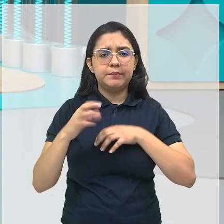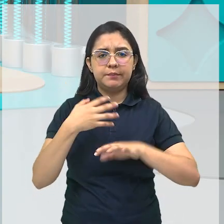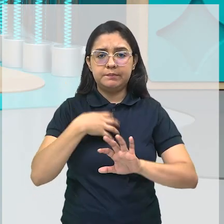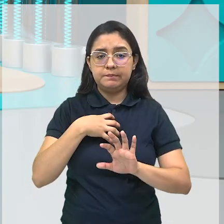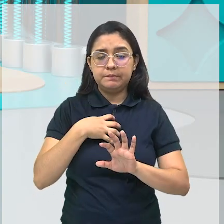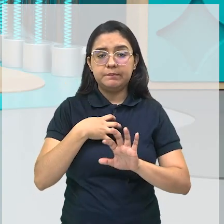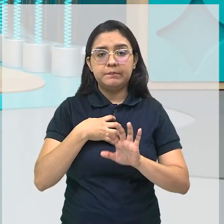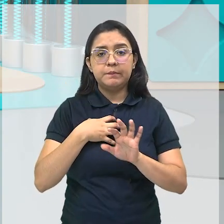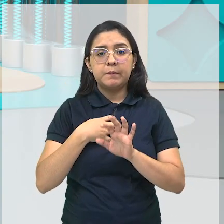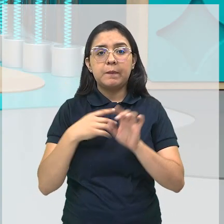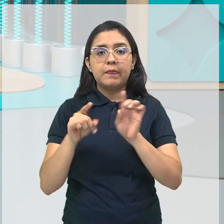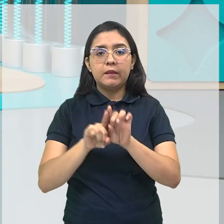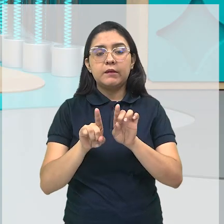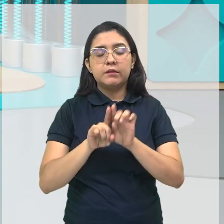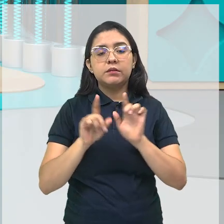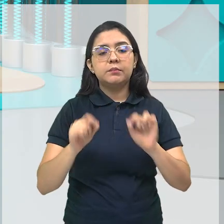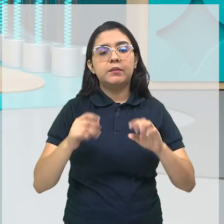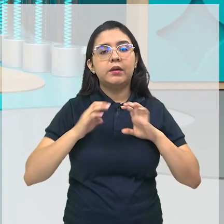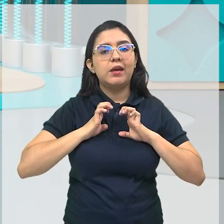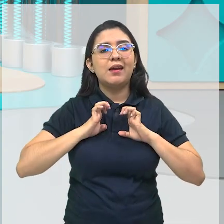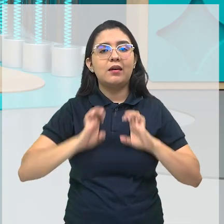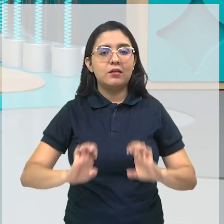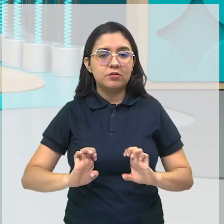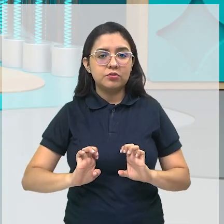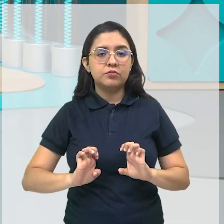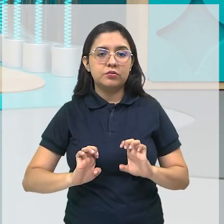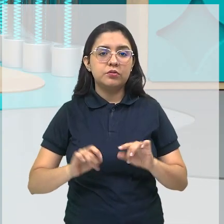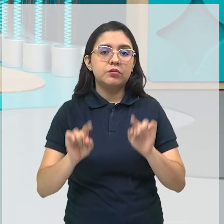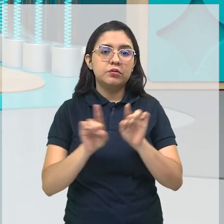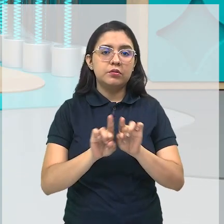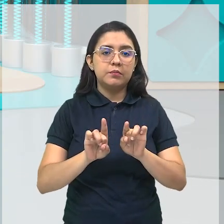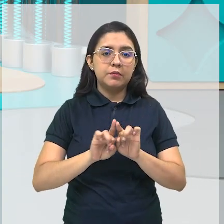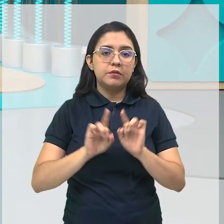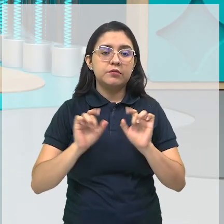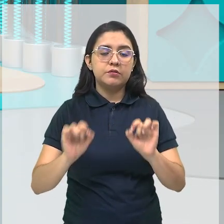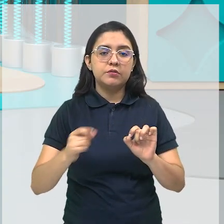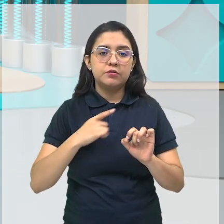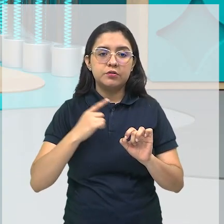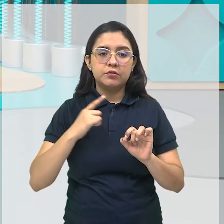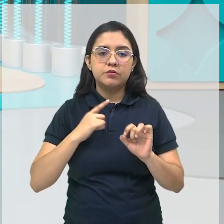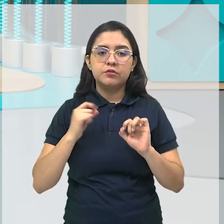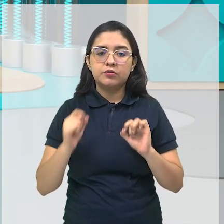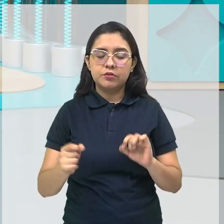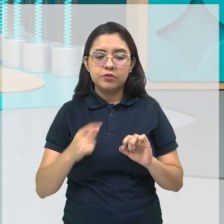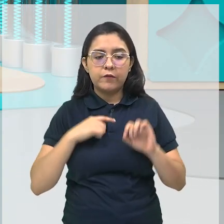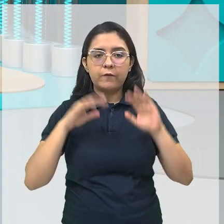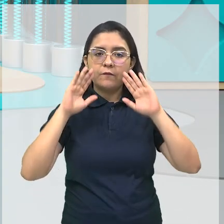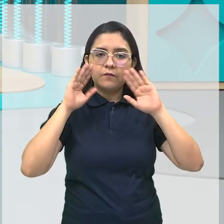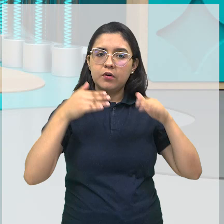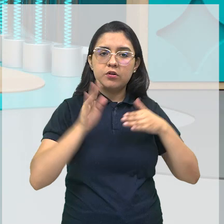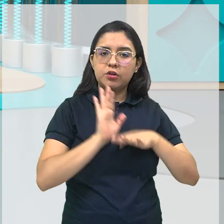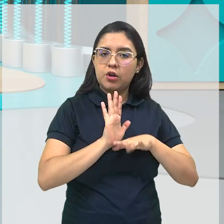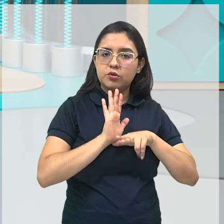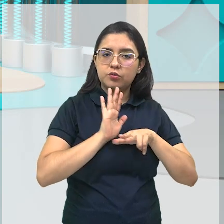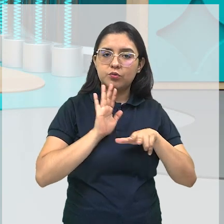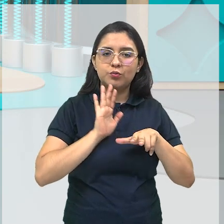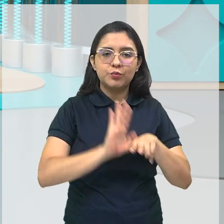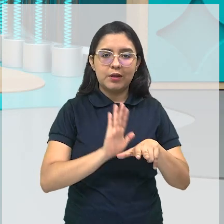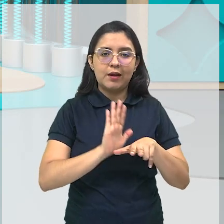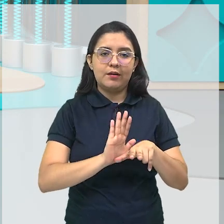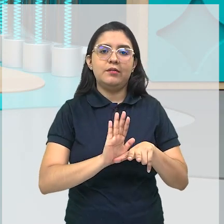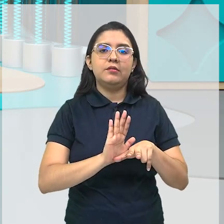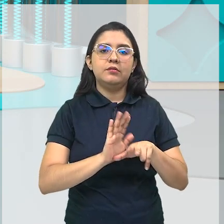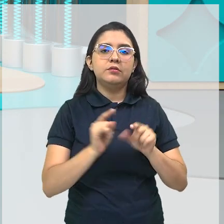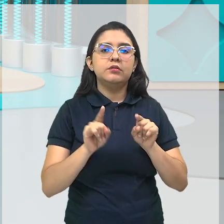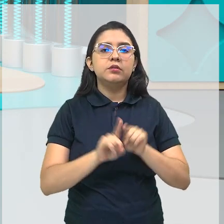ter esse senso ético de largar o que você está fazendo e ajudar a pessoa, de